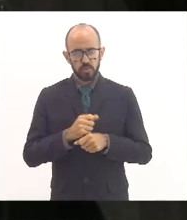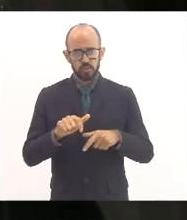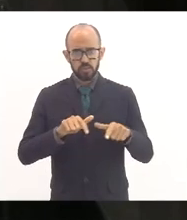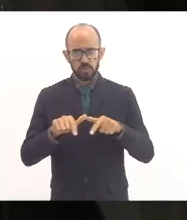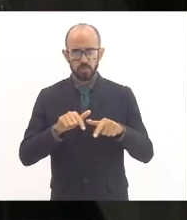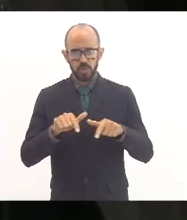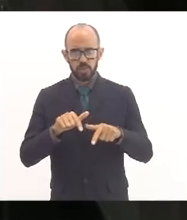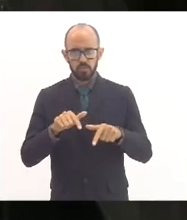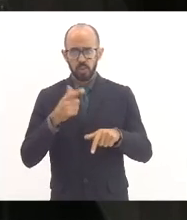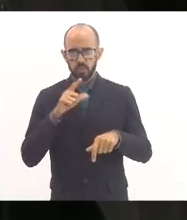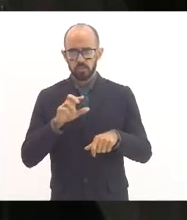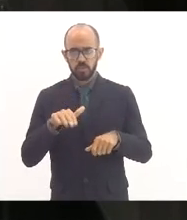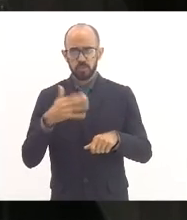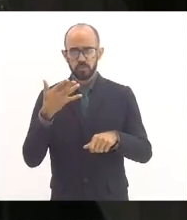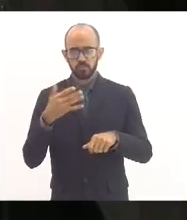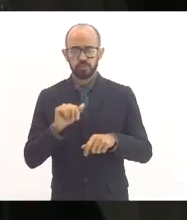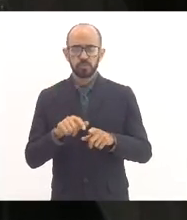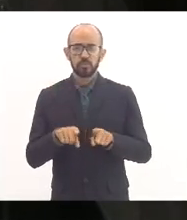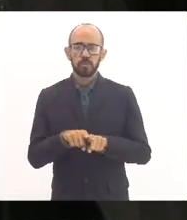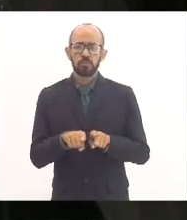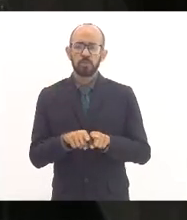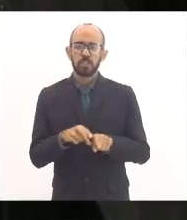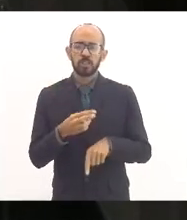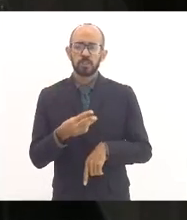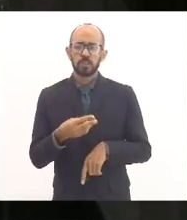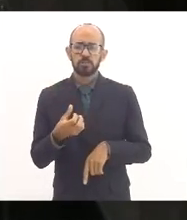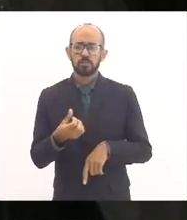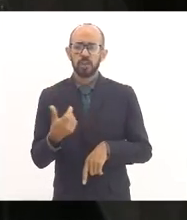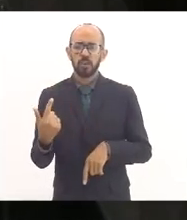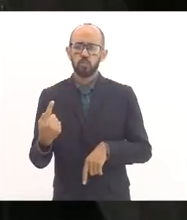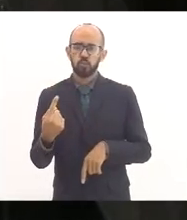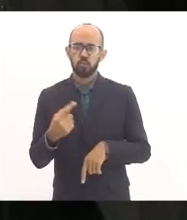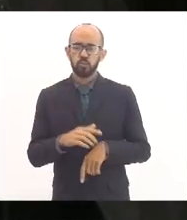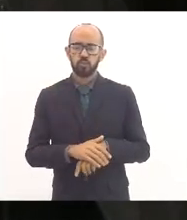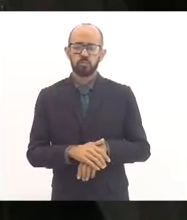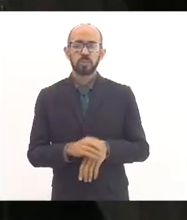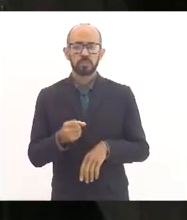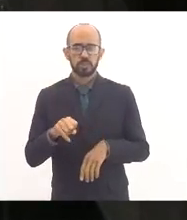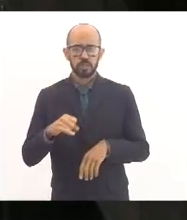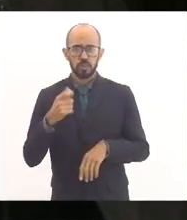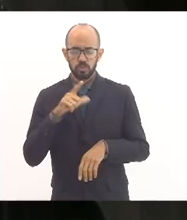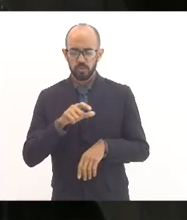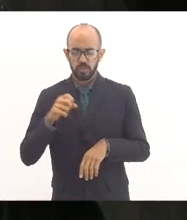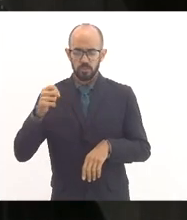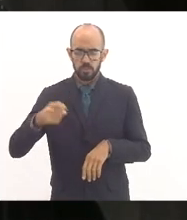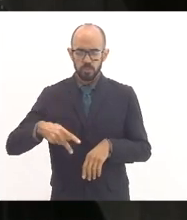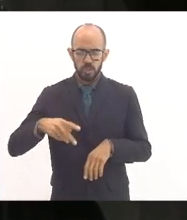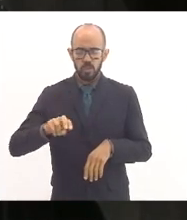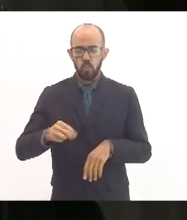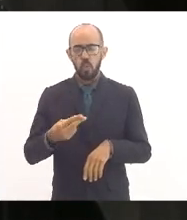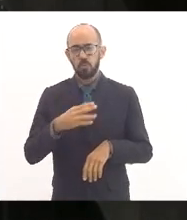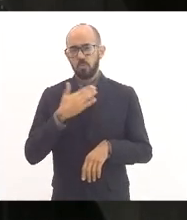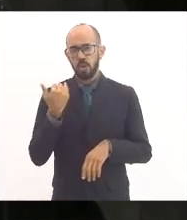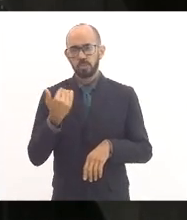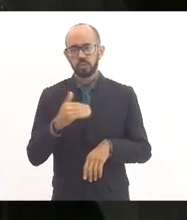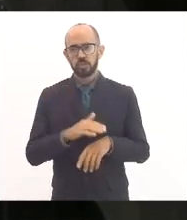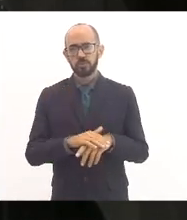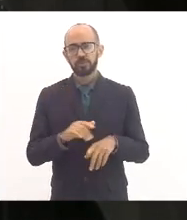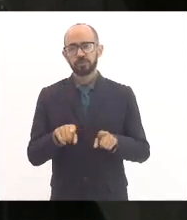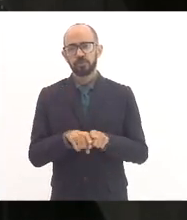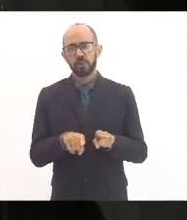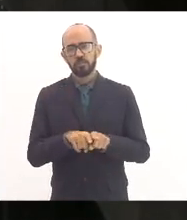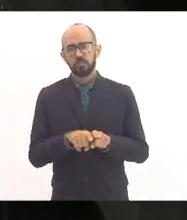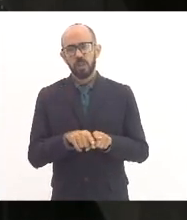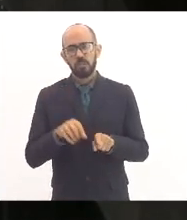no topo é a promoção EA 361 em caso de morte é também necessário modificar aposentadoria por